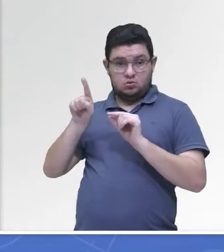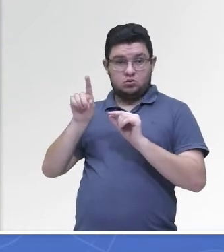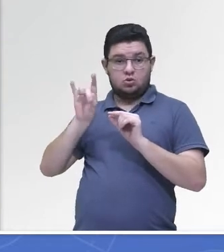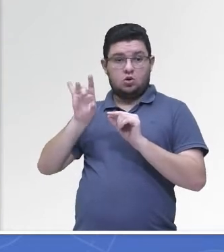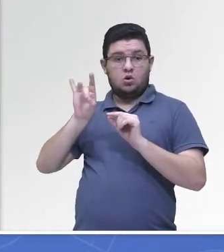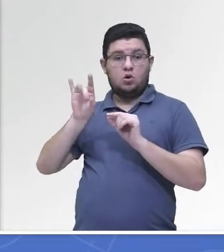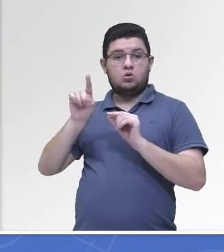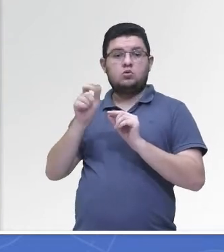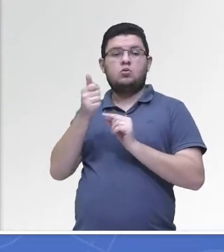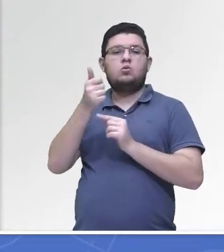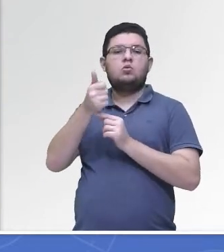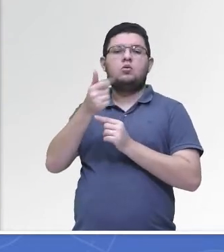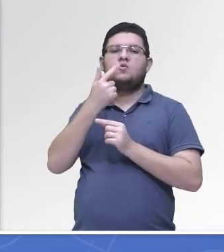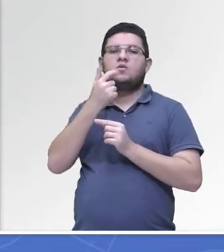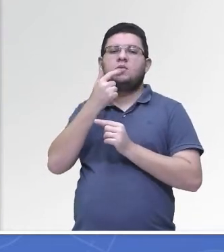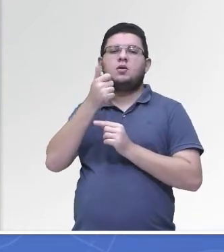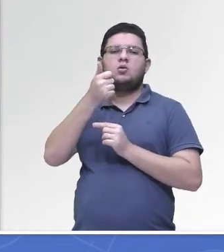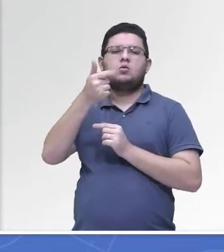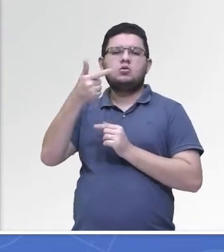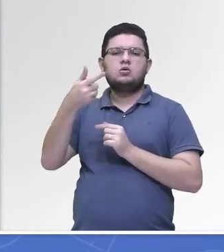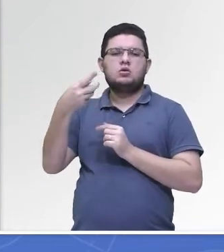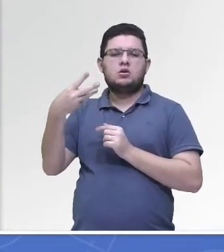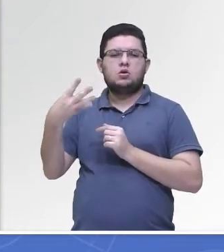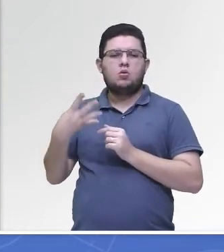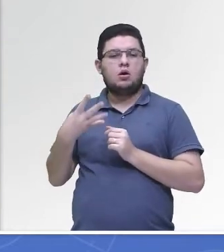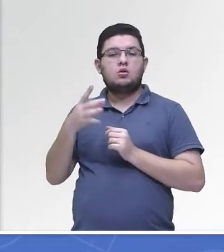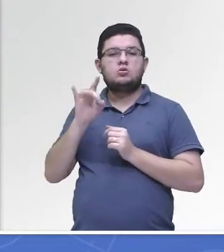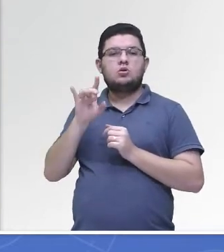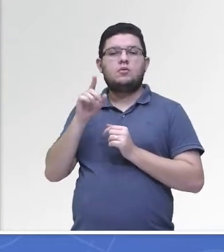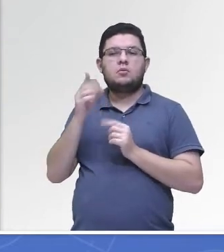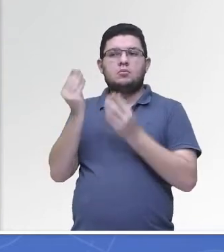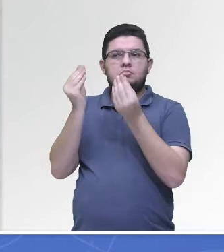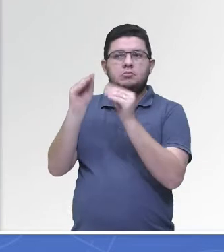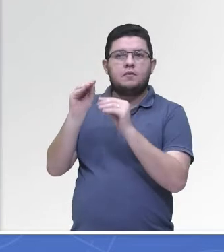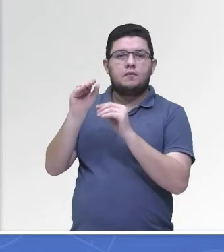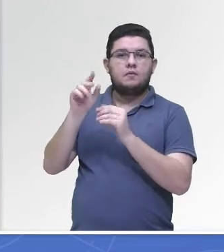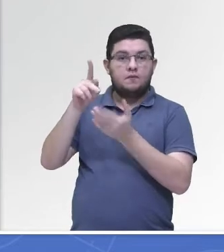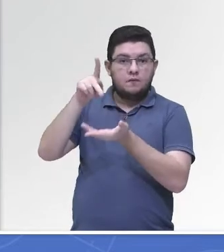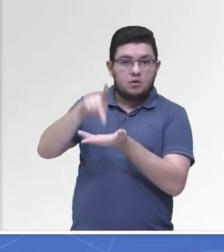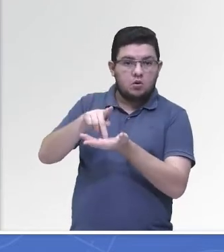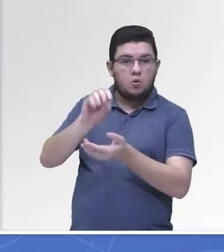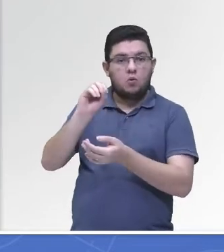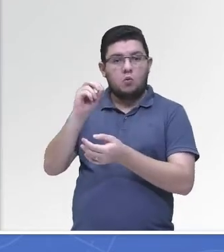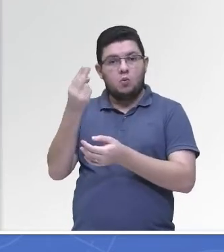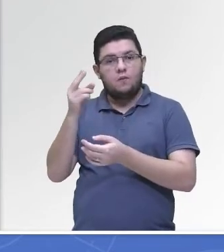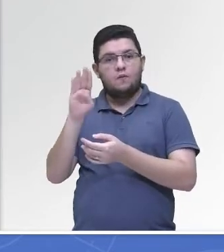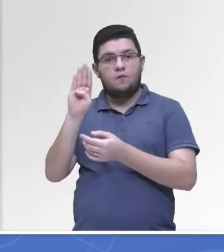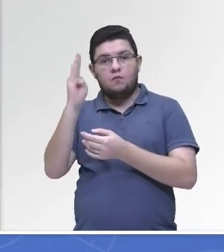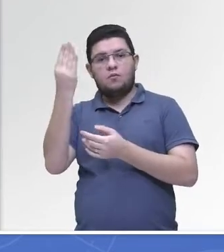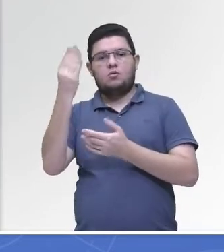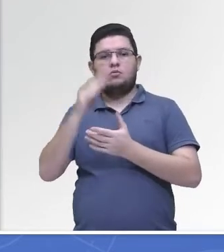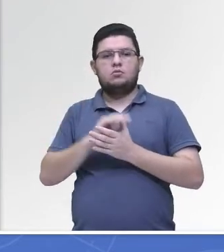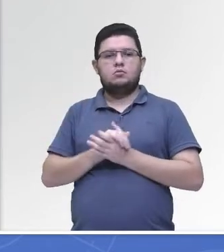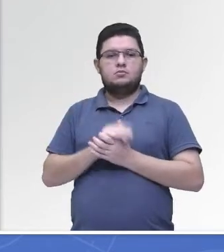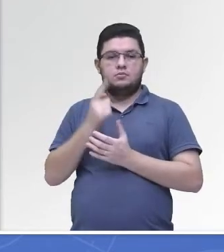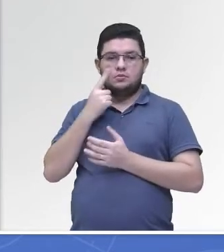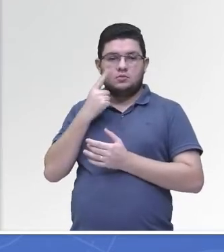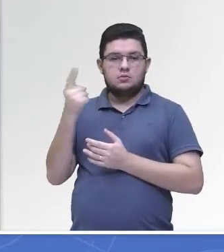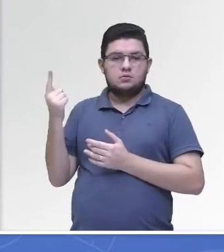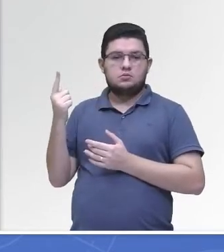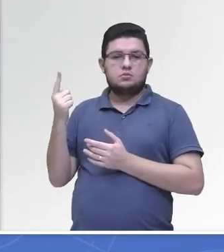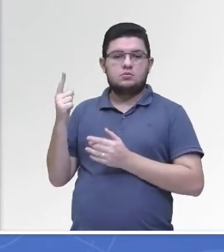1, 2, 3 e 4. Dizer se é verdadeiro ou falso. Só uma observação. Cada cantinho desse